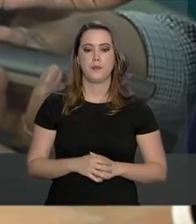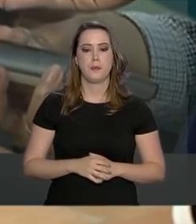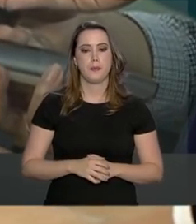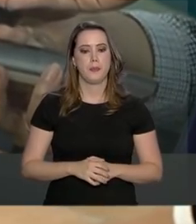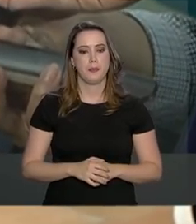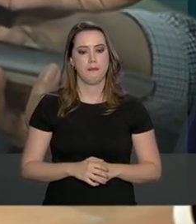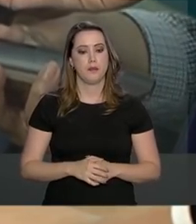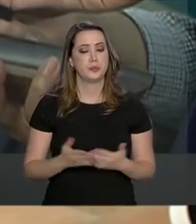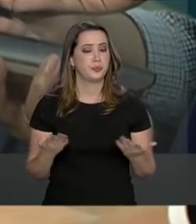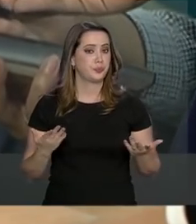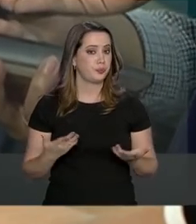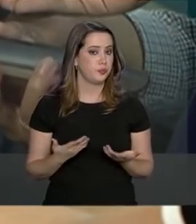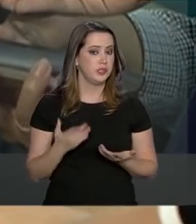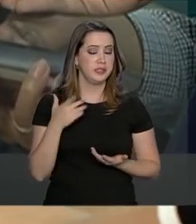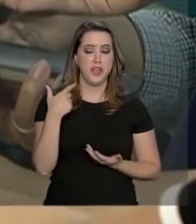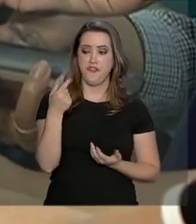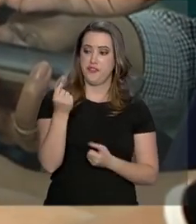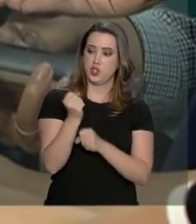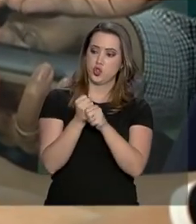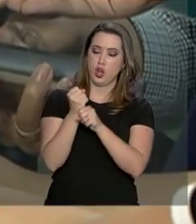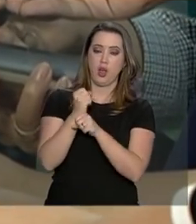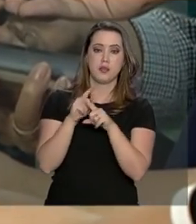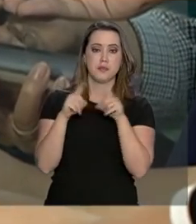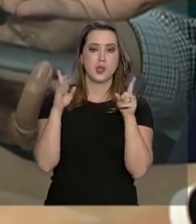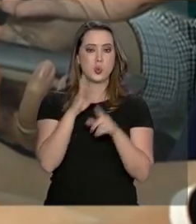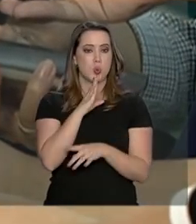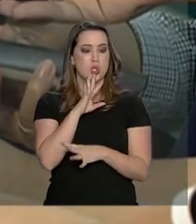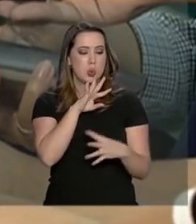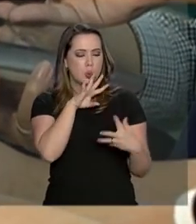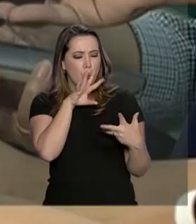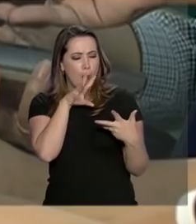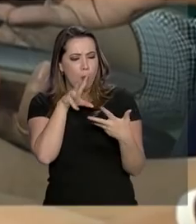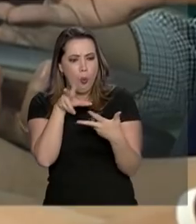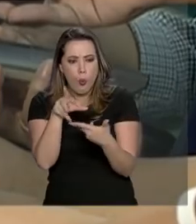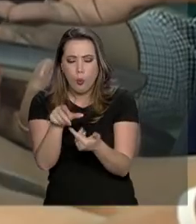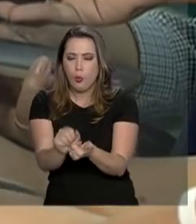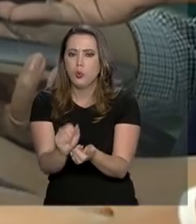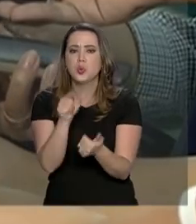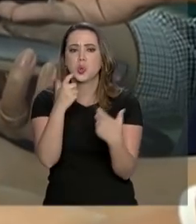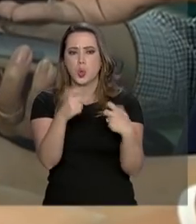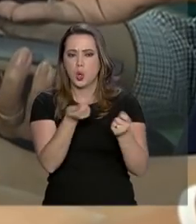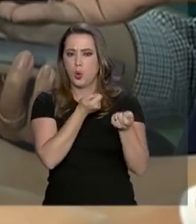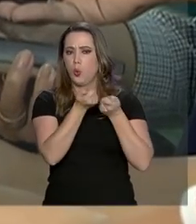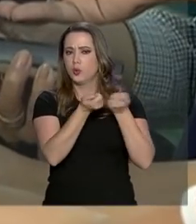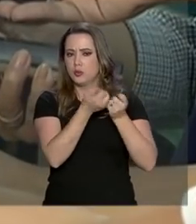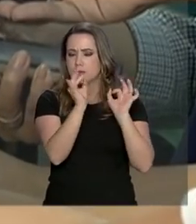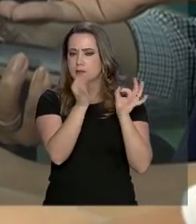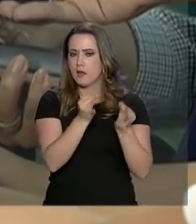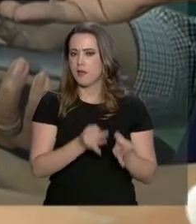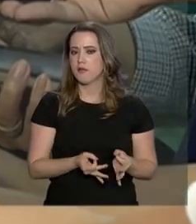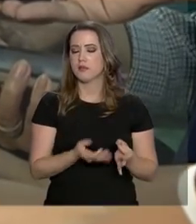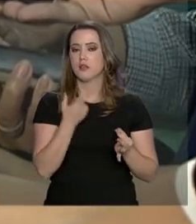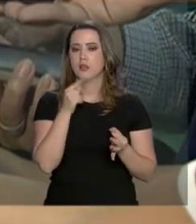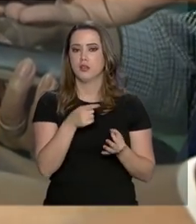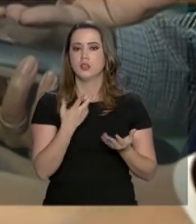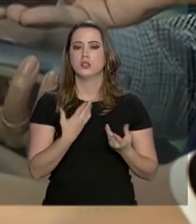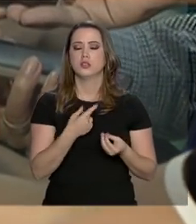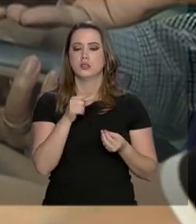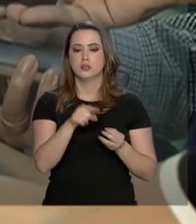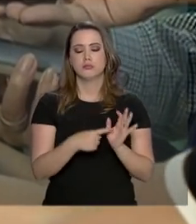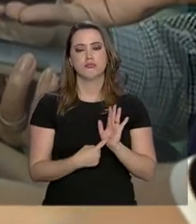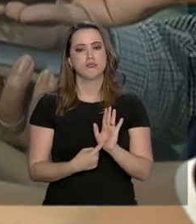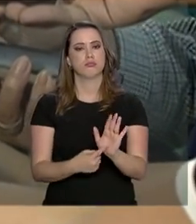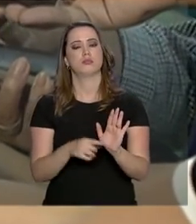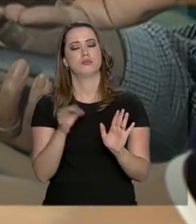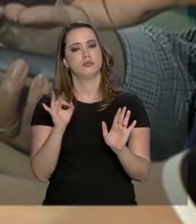20 anos, hoje ela é reconhecida a nível internacional, com uma agência segura, uma agência que deu